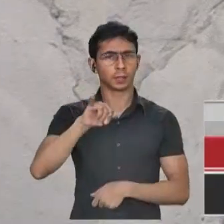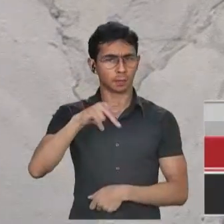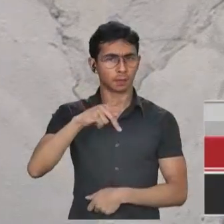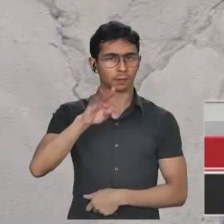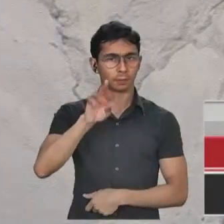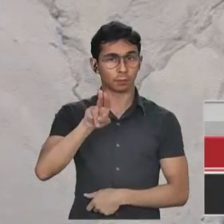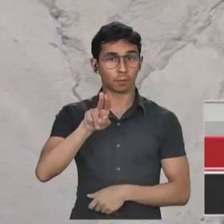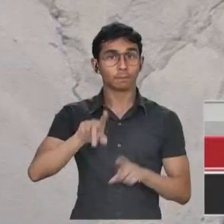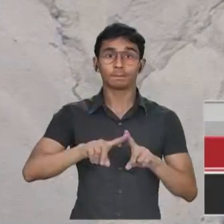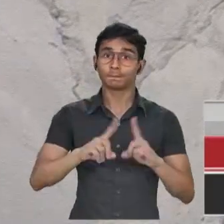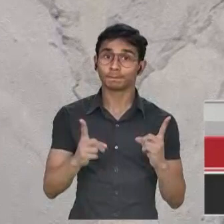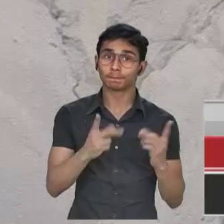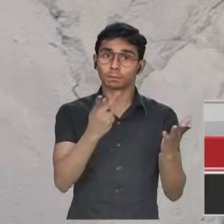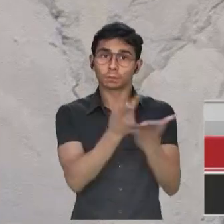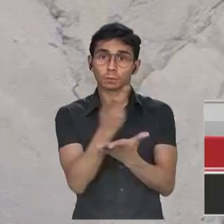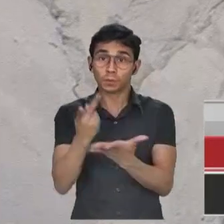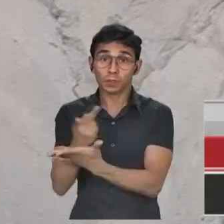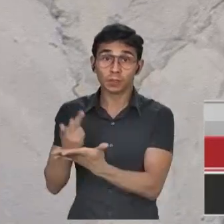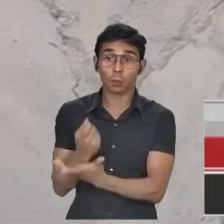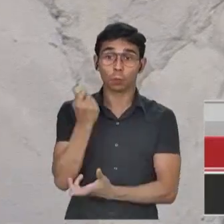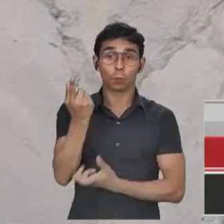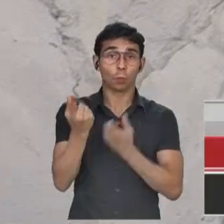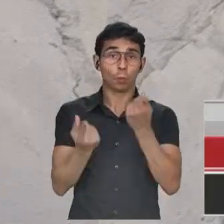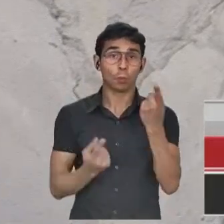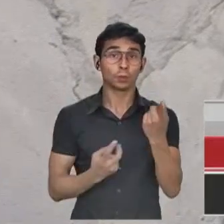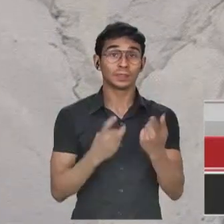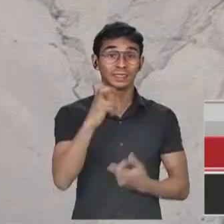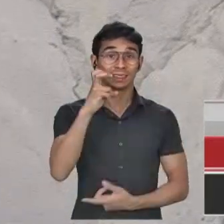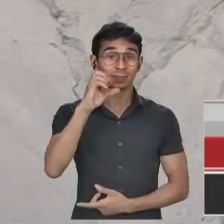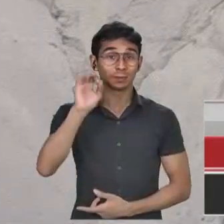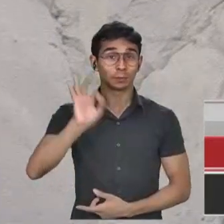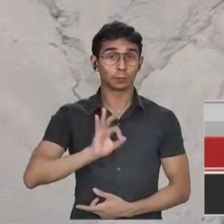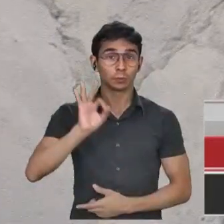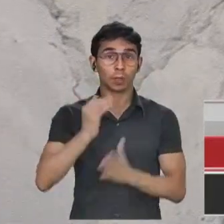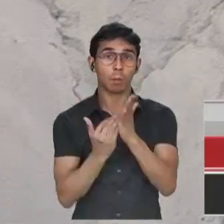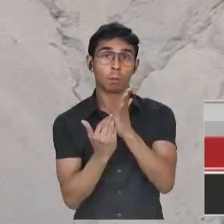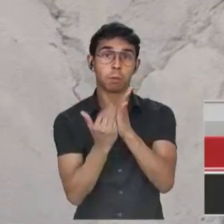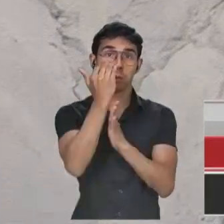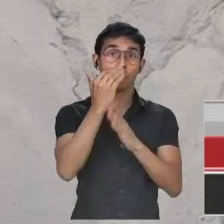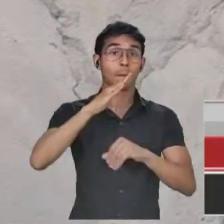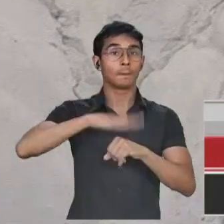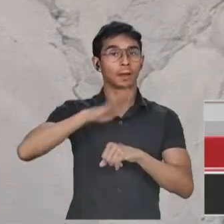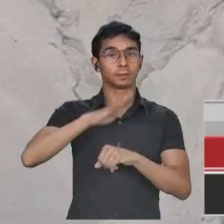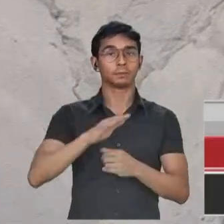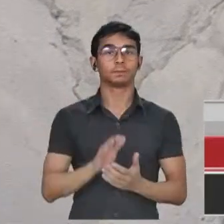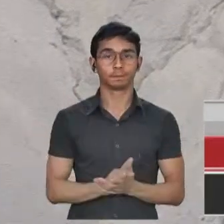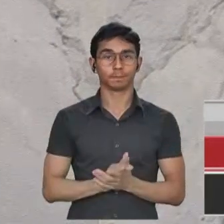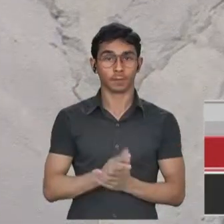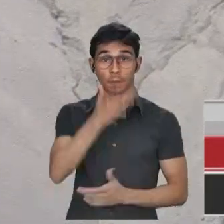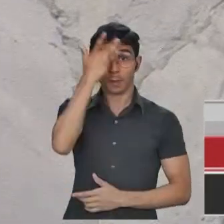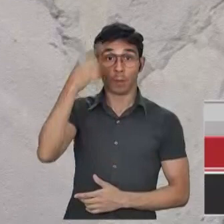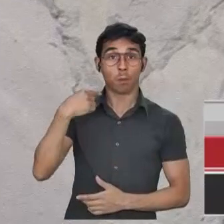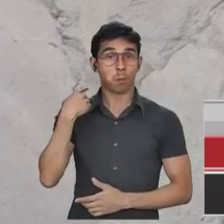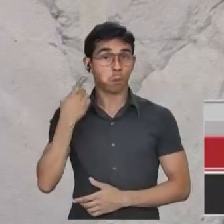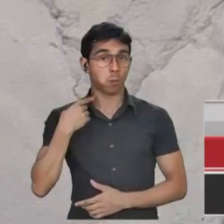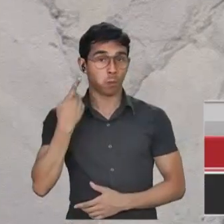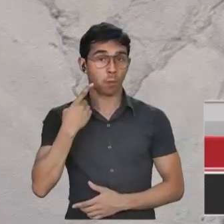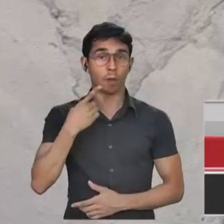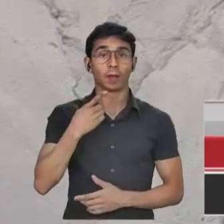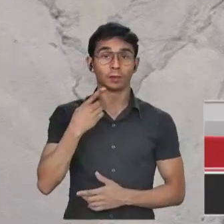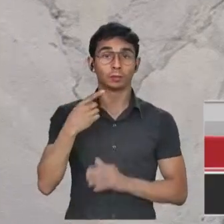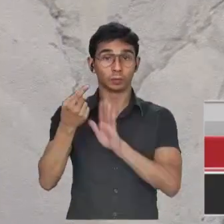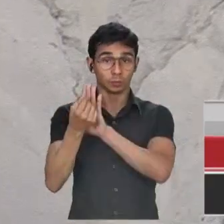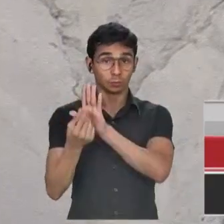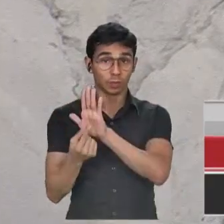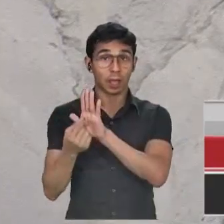lei em alguns casos aqui tiveram mais de 50% inclusive um advogado ak tributarista diz que o